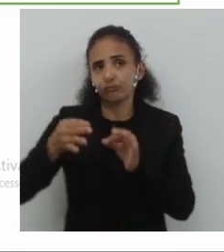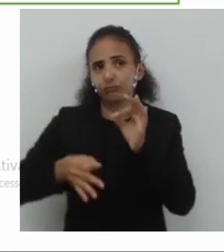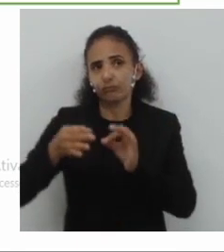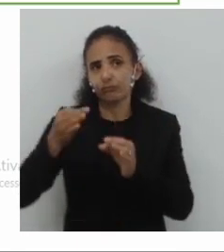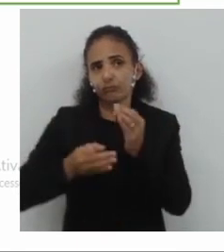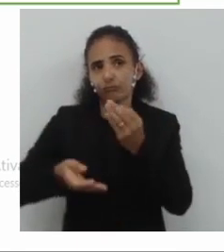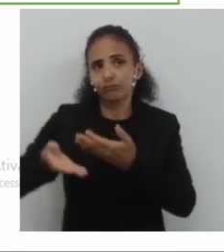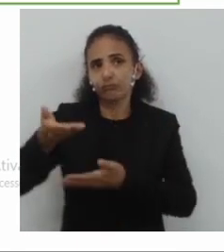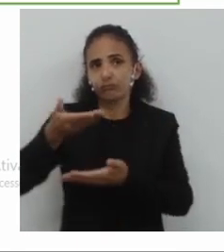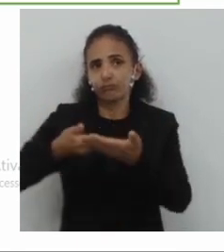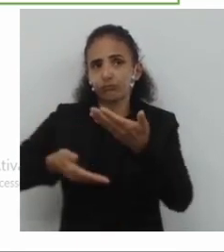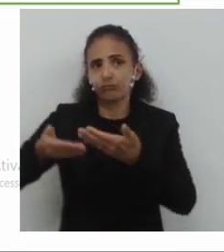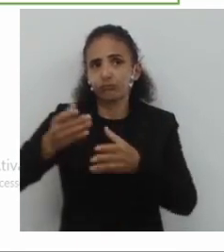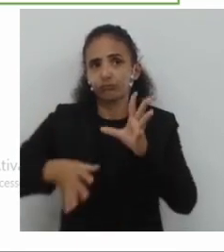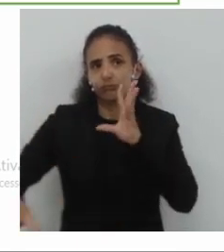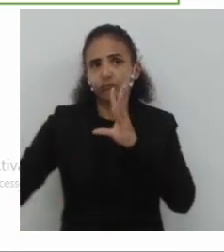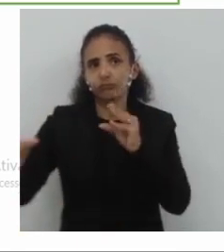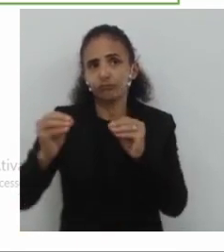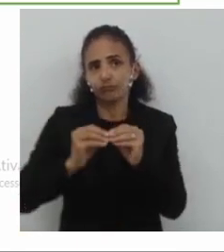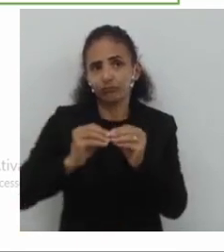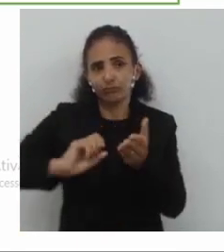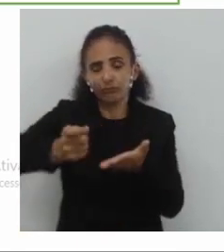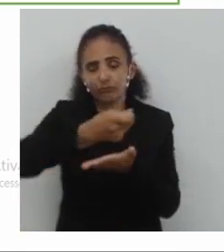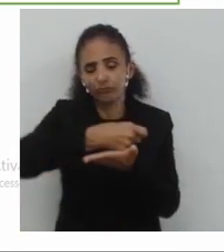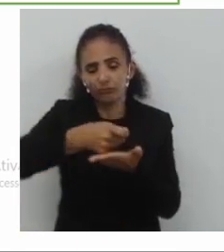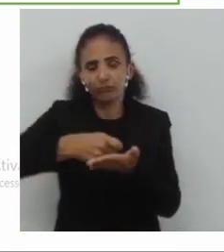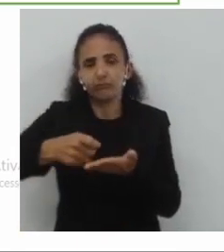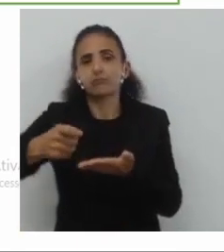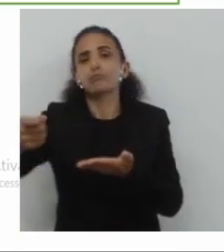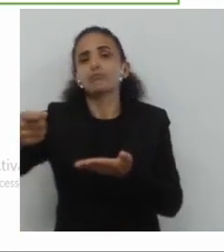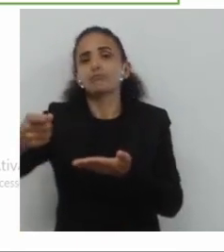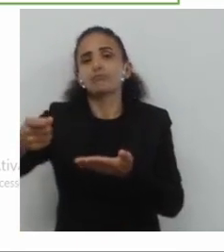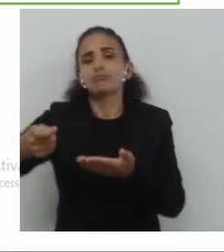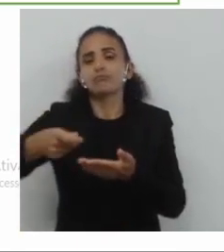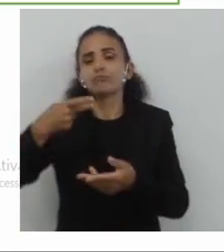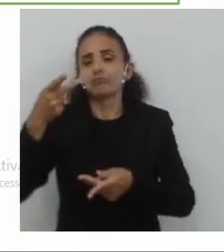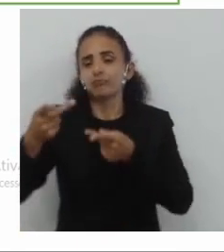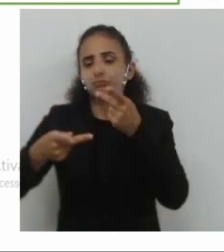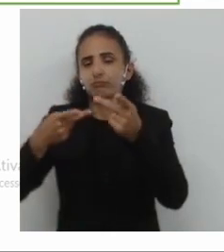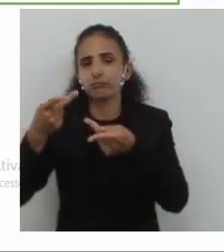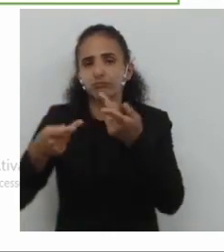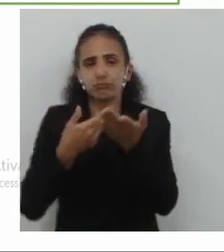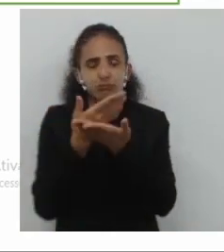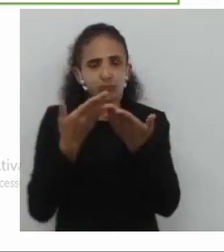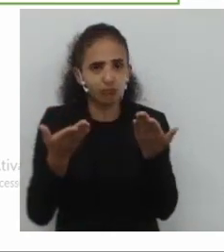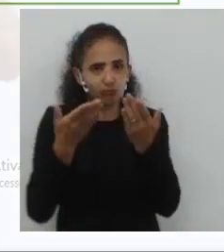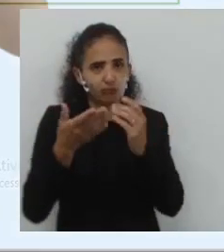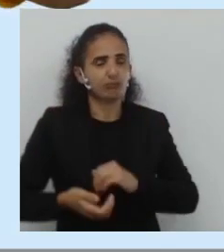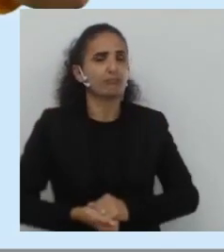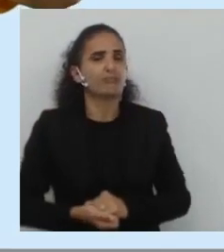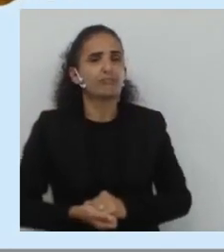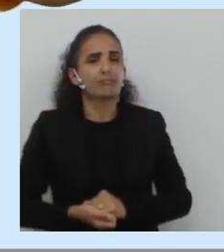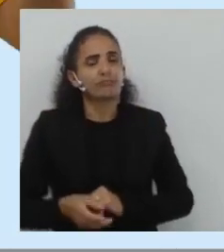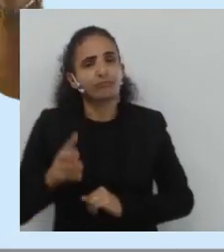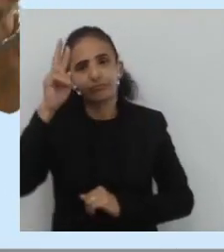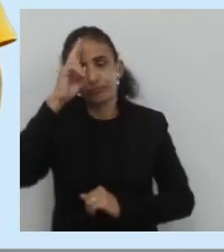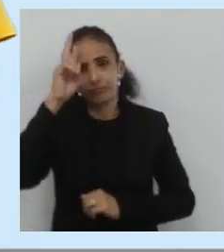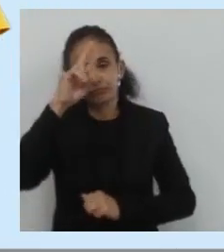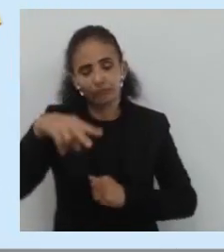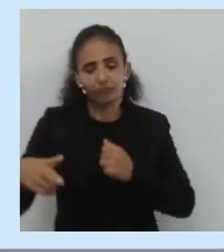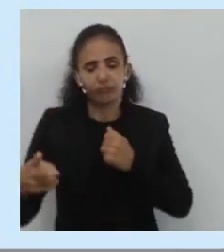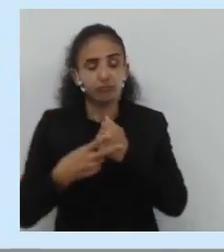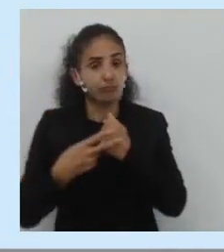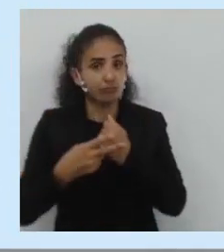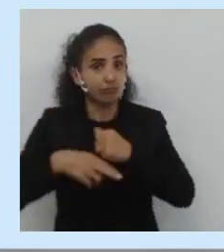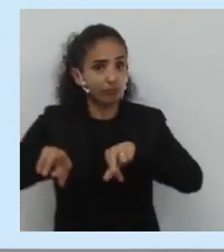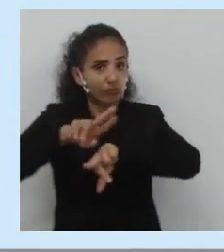justificar, relacionar, resumir, transcrever, comentar. Lembrando sempre, cortando para mim, que esses